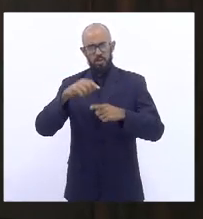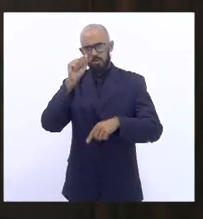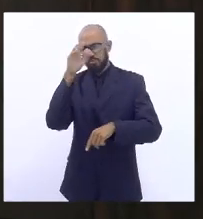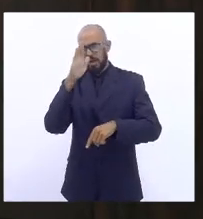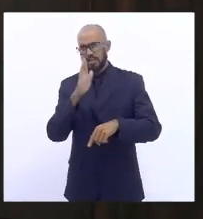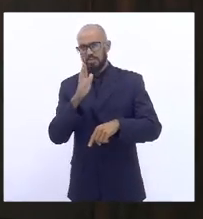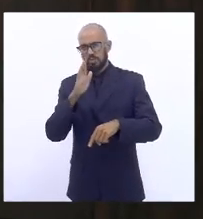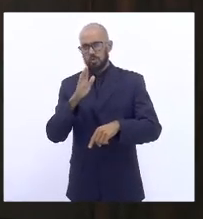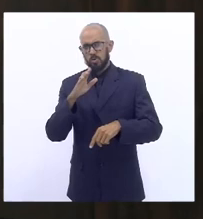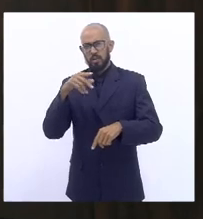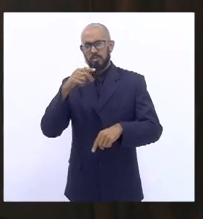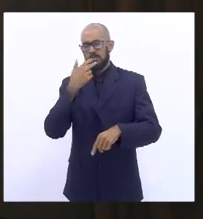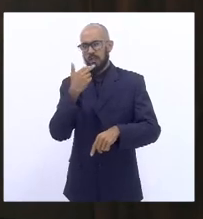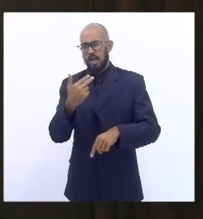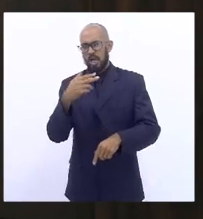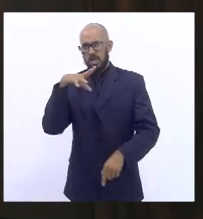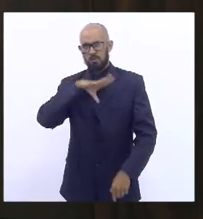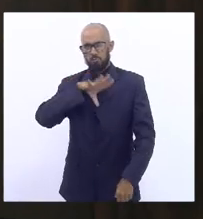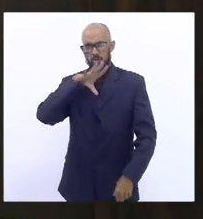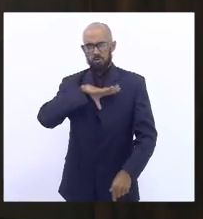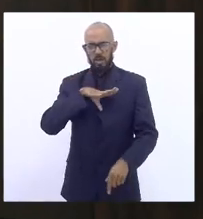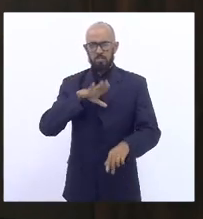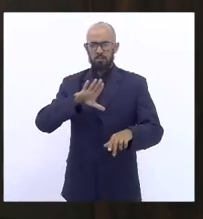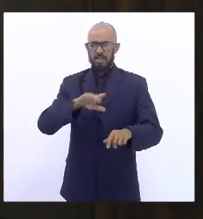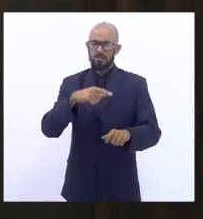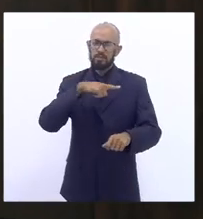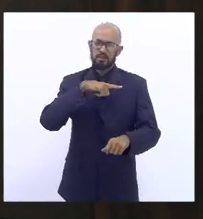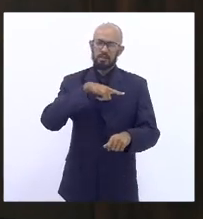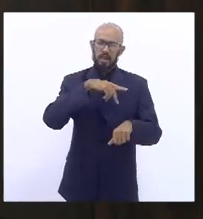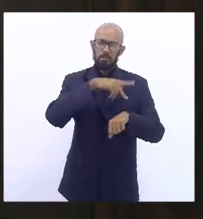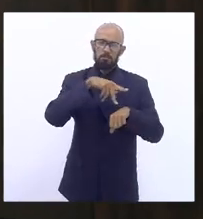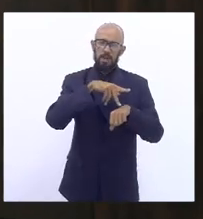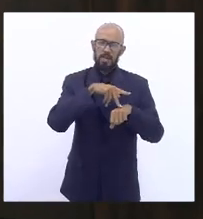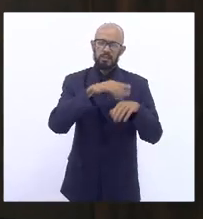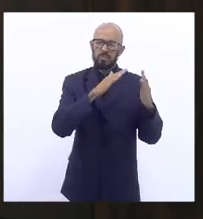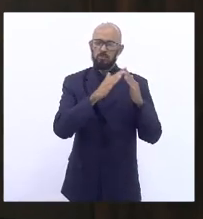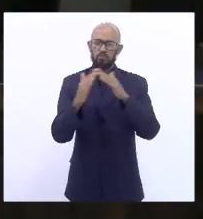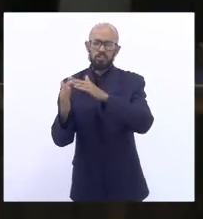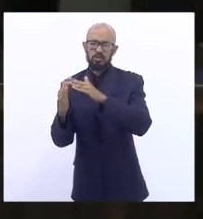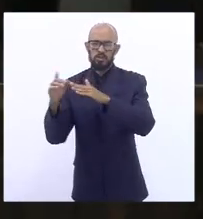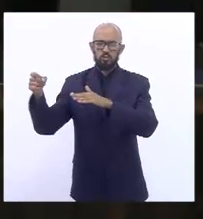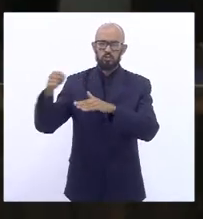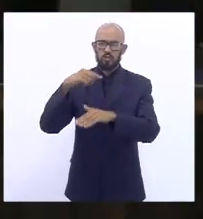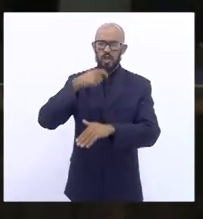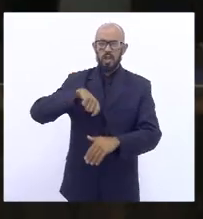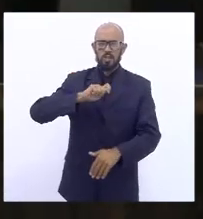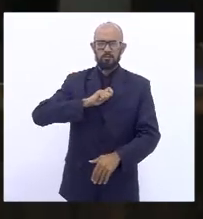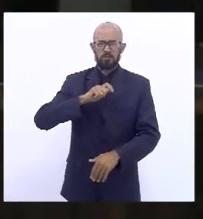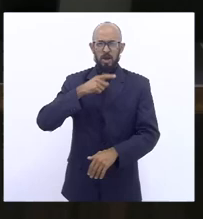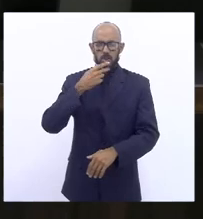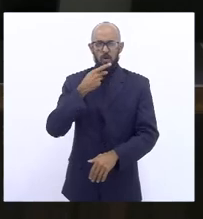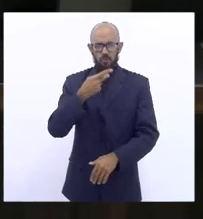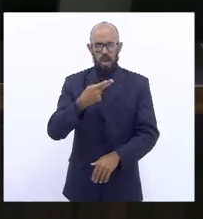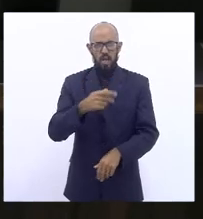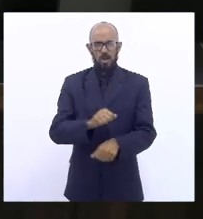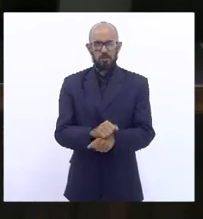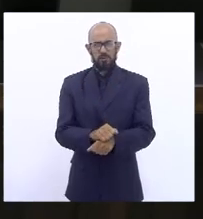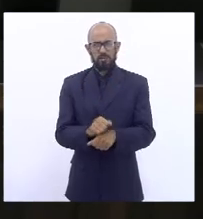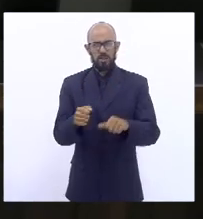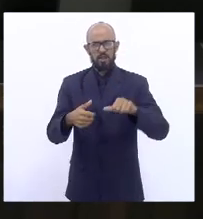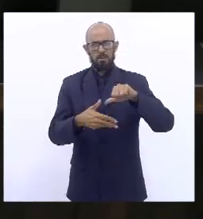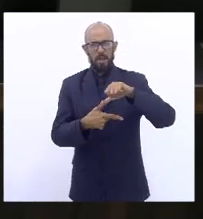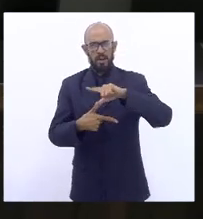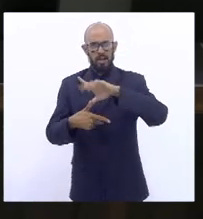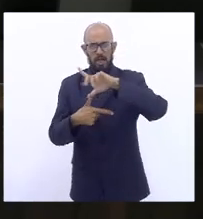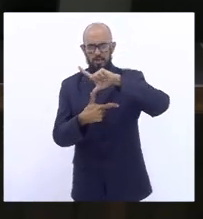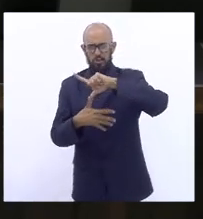lusofônico, cercado por países hispanofônicos, que tem um papel central na integração da América Latina. Então, eu quero chamar a